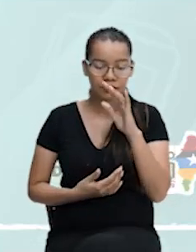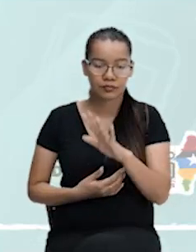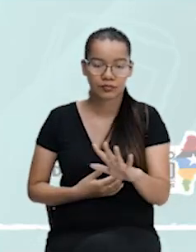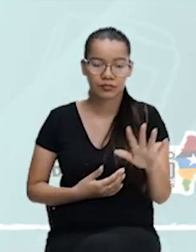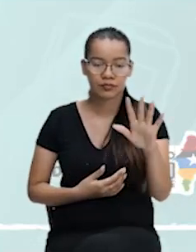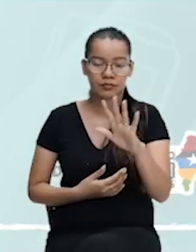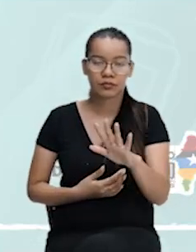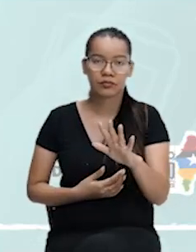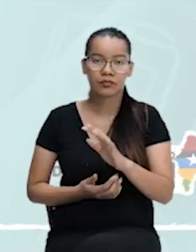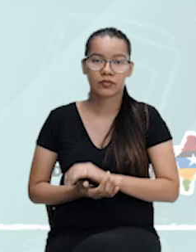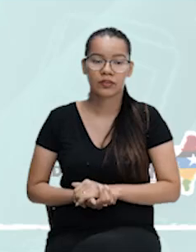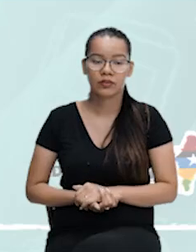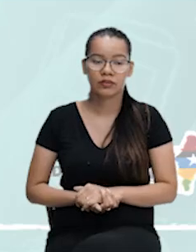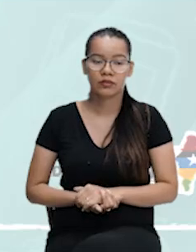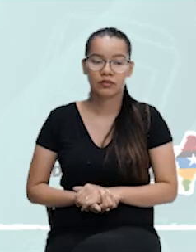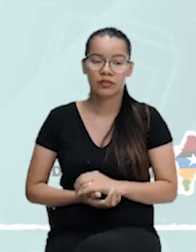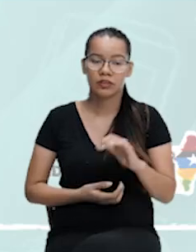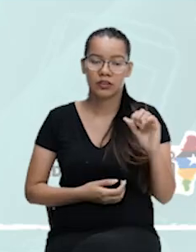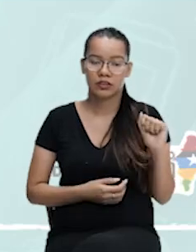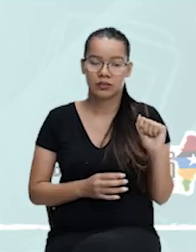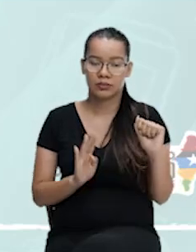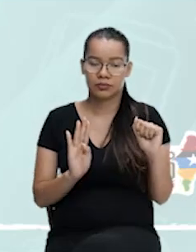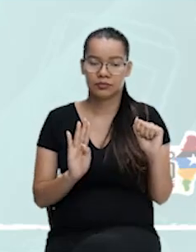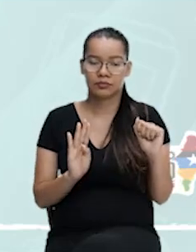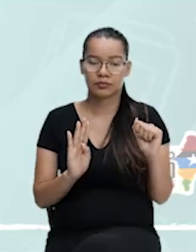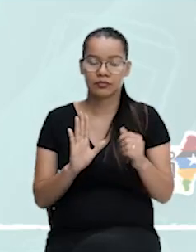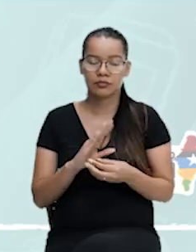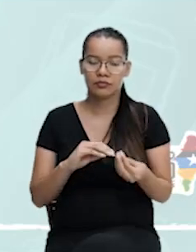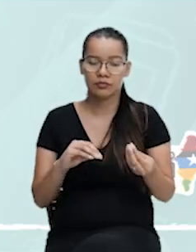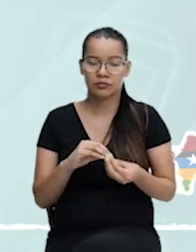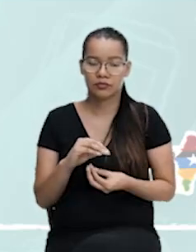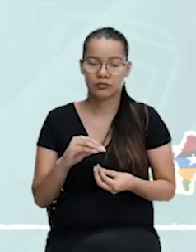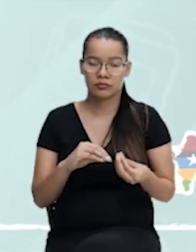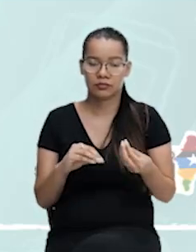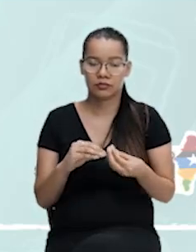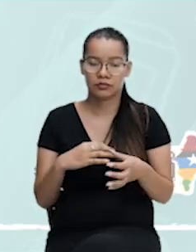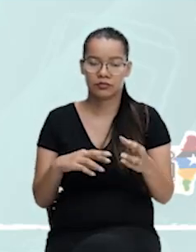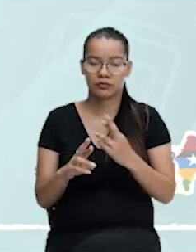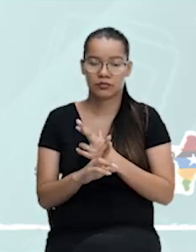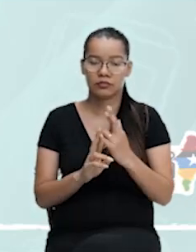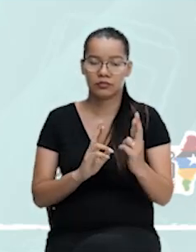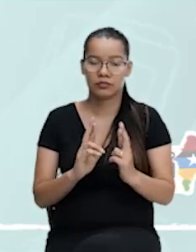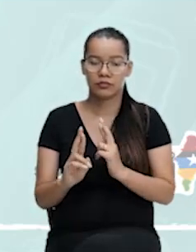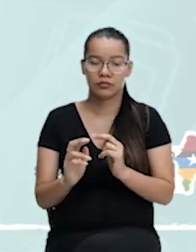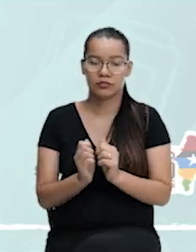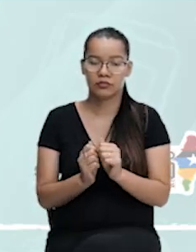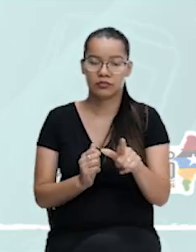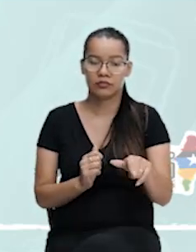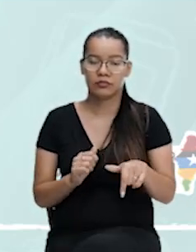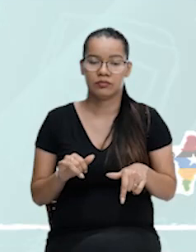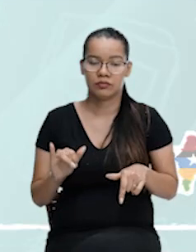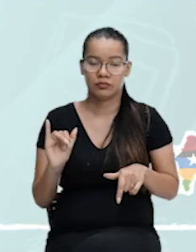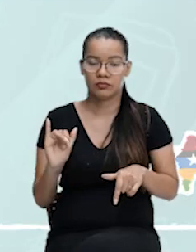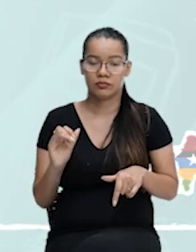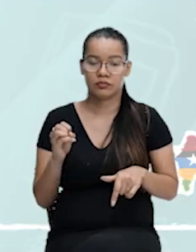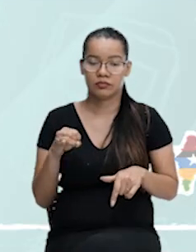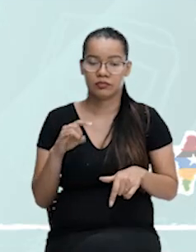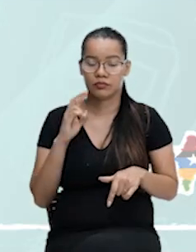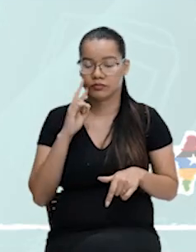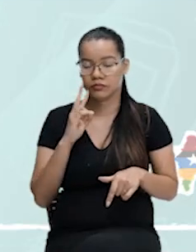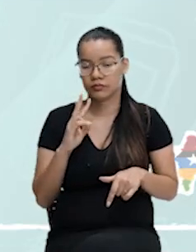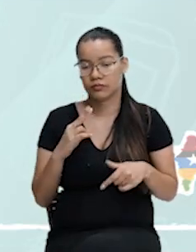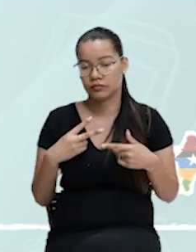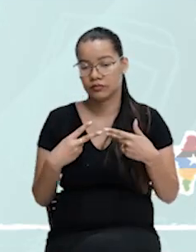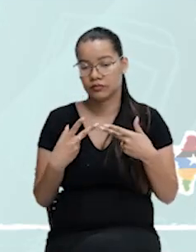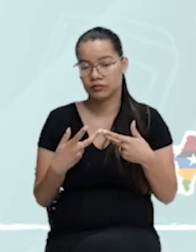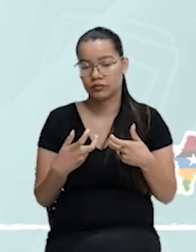só, A e B, né, uma substância A e B, reagindo com uma substância X e Y. Se você observar